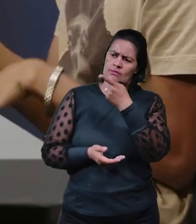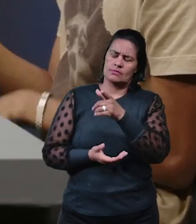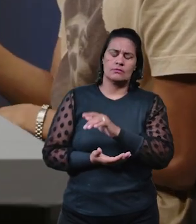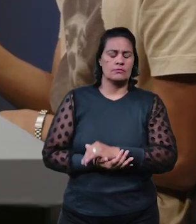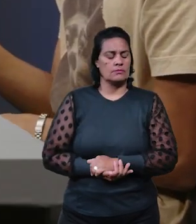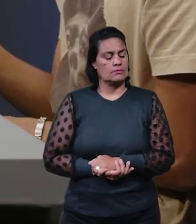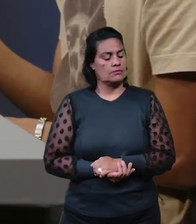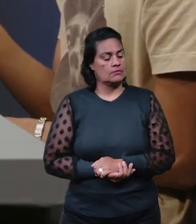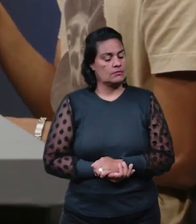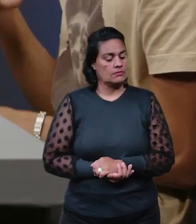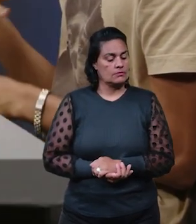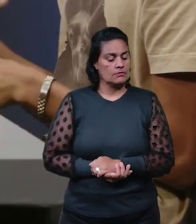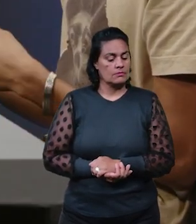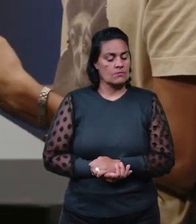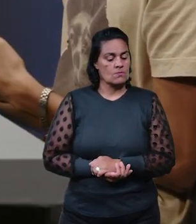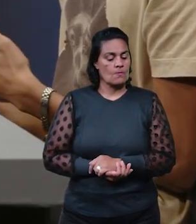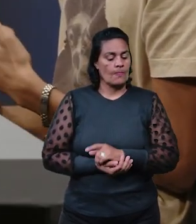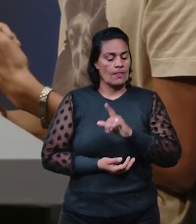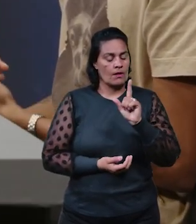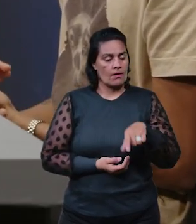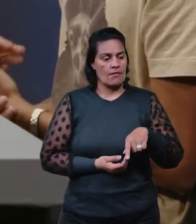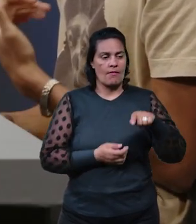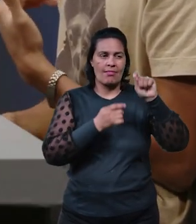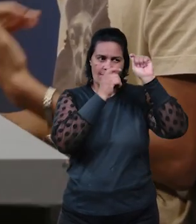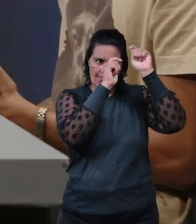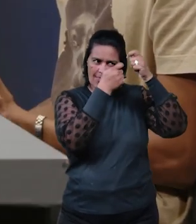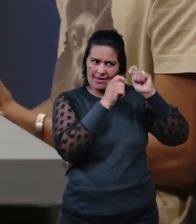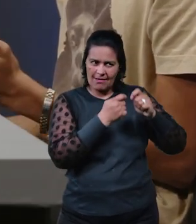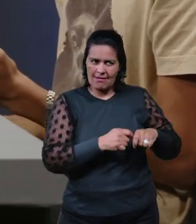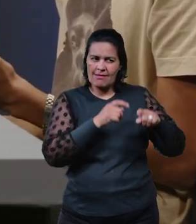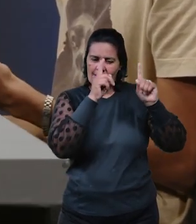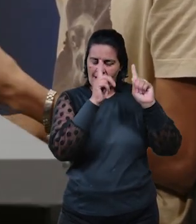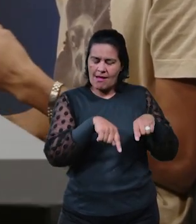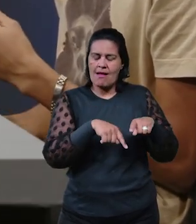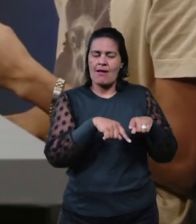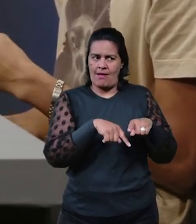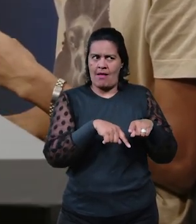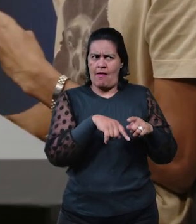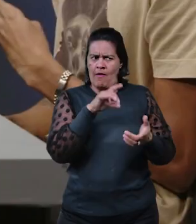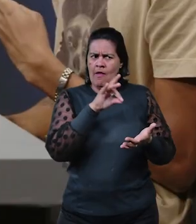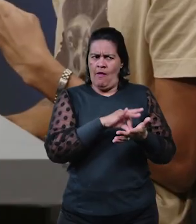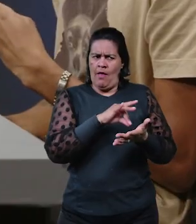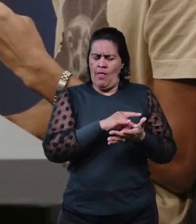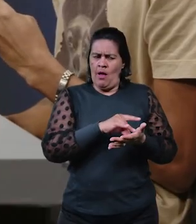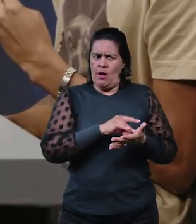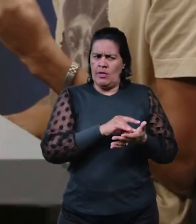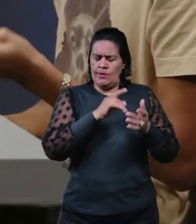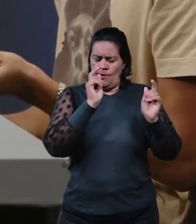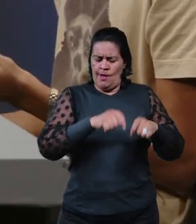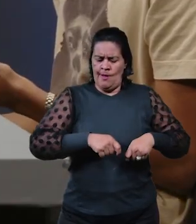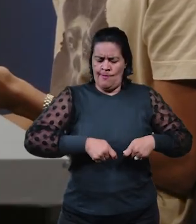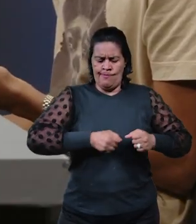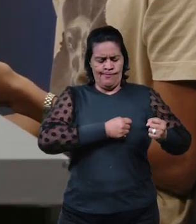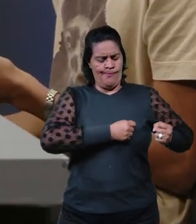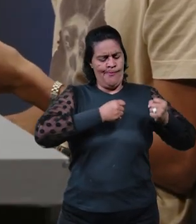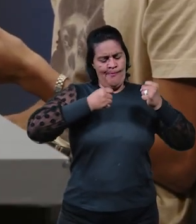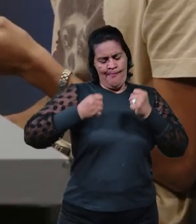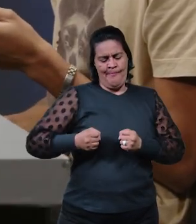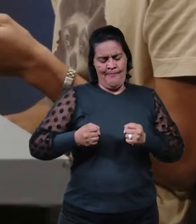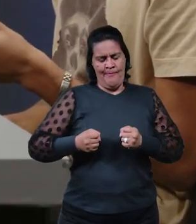assim, a trança, ao mesmo tempo que ela é um instrumento muito forte de de